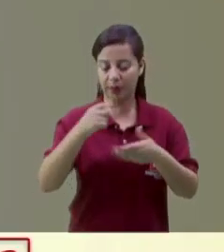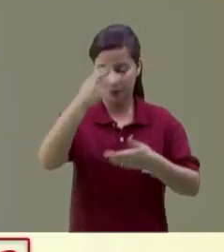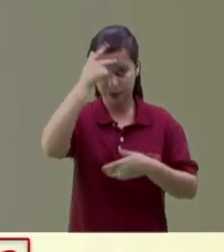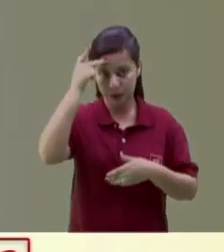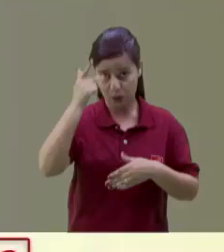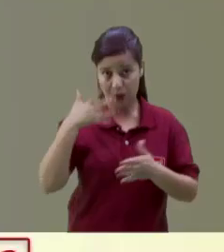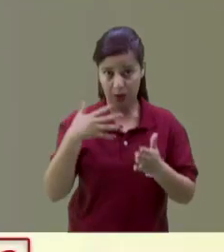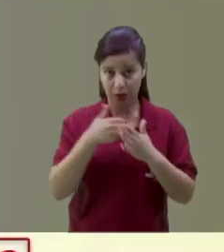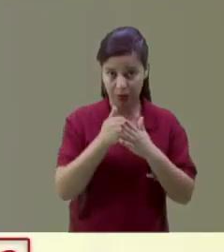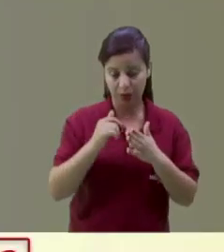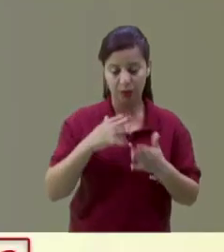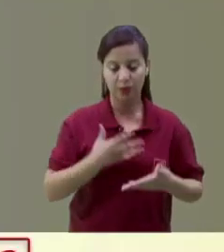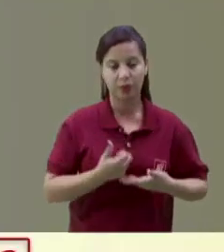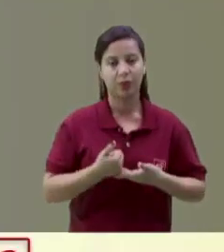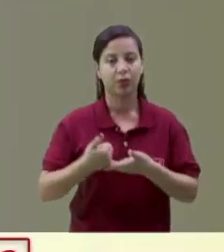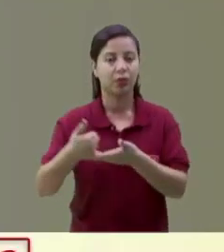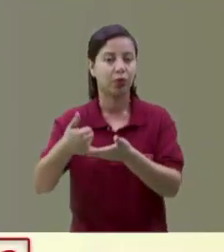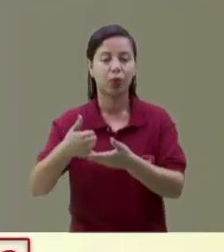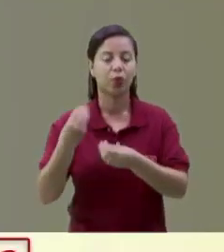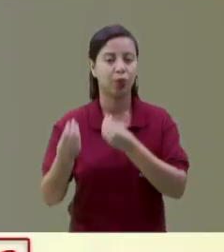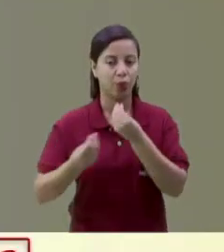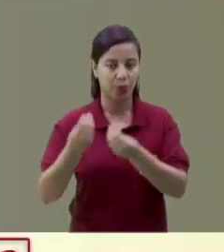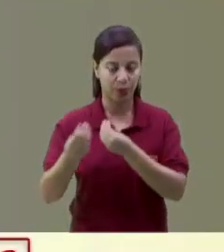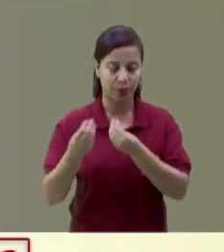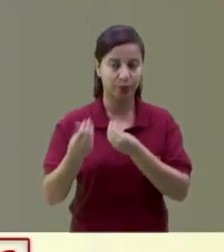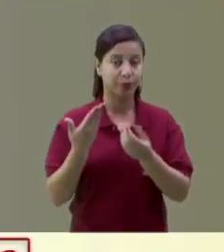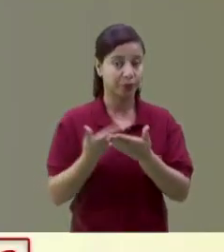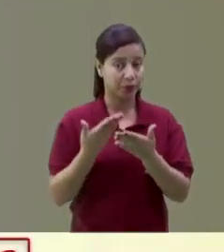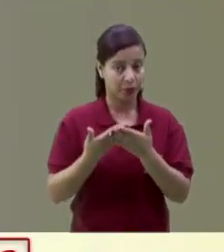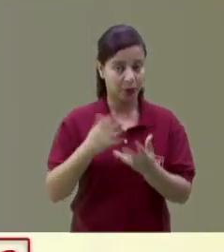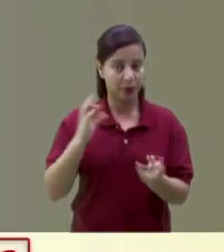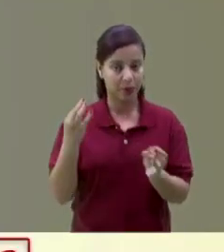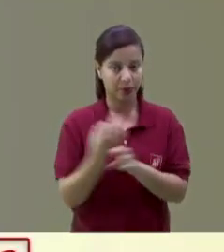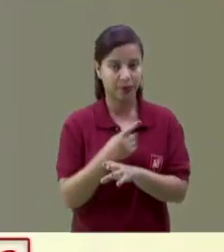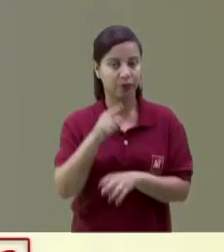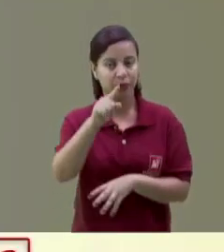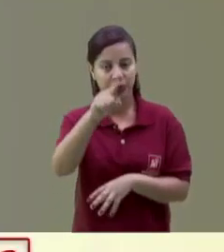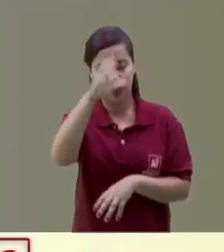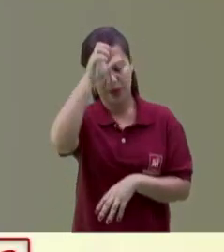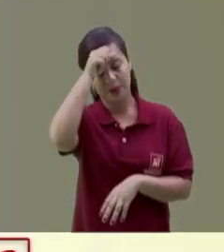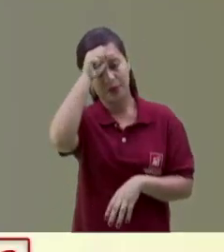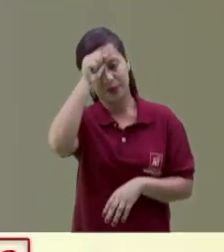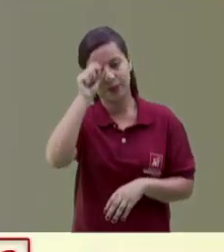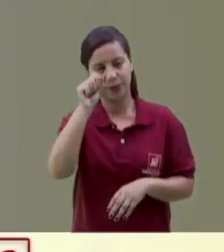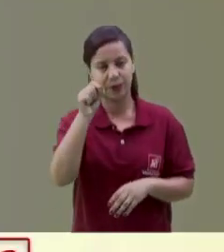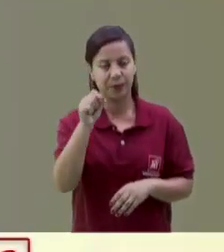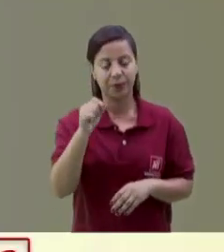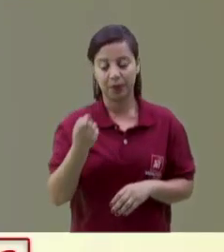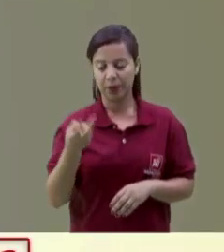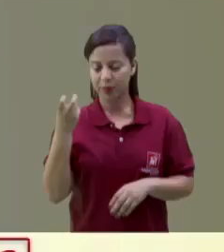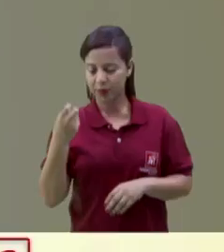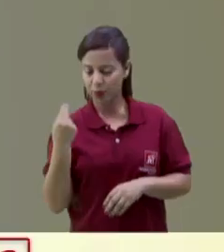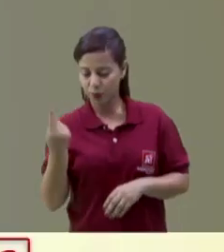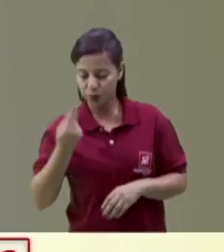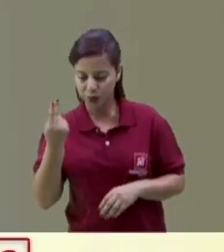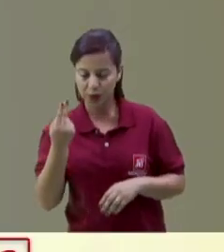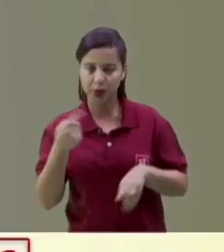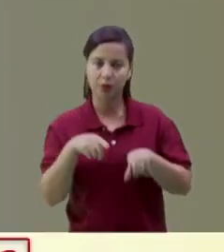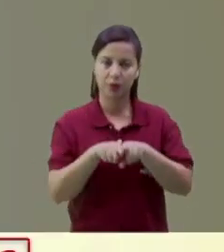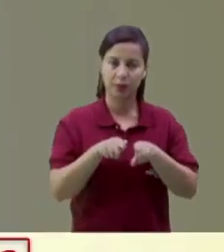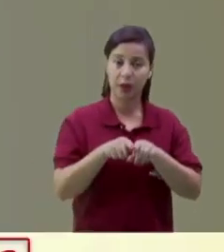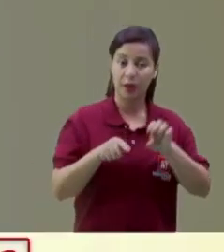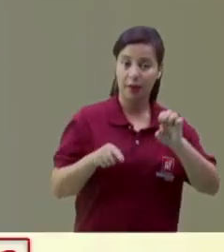acidentados. Ao término desta aula, você deverá ser capaz de identificar situações de urgência e